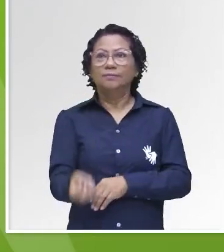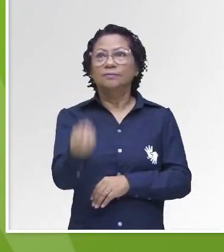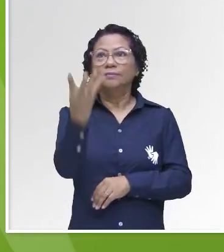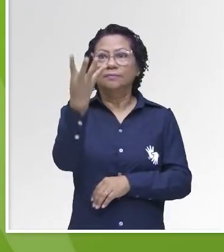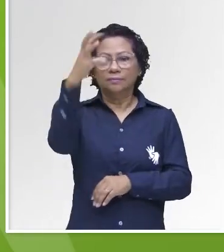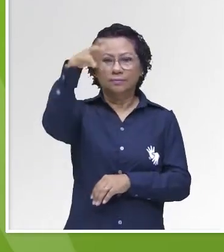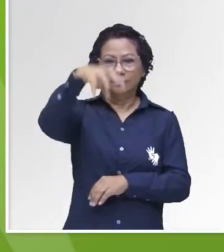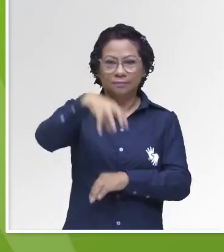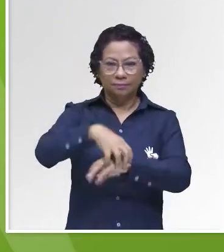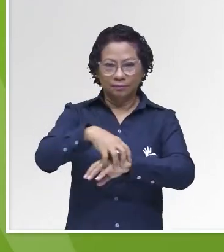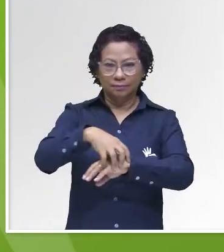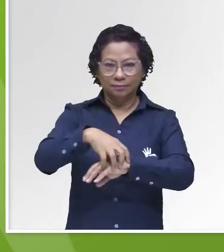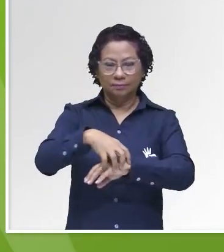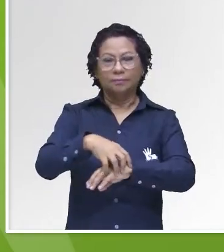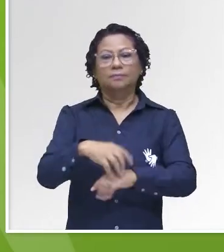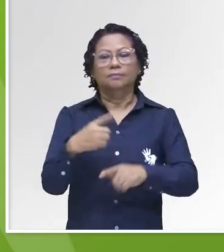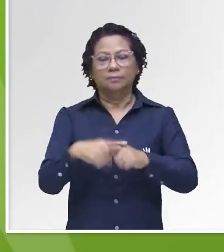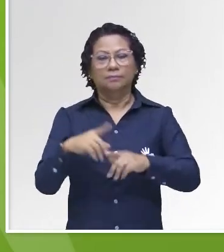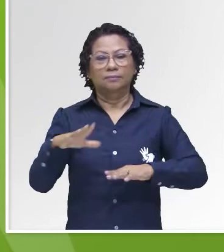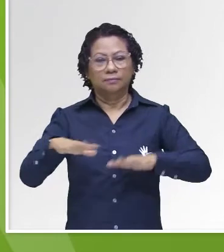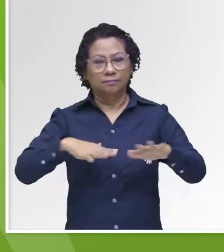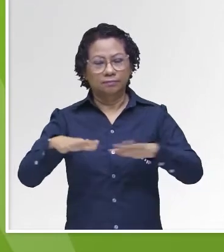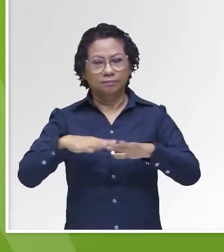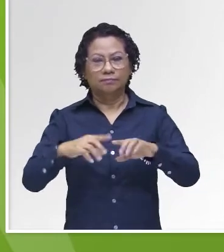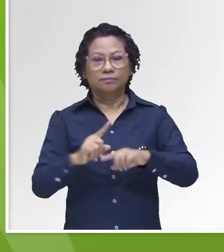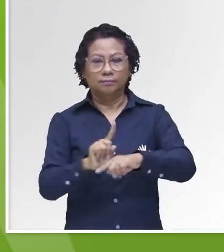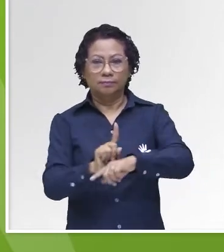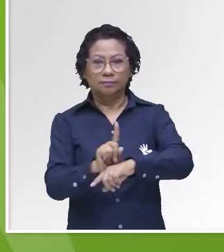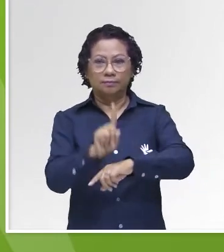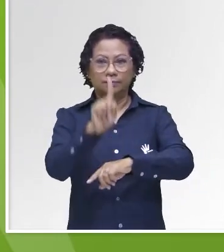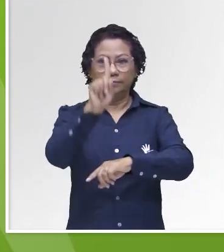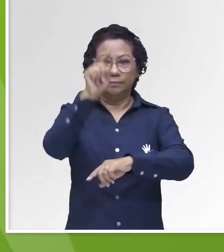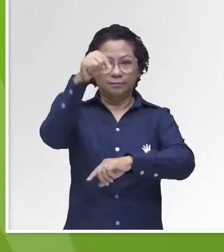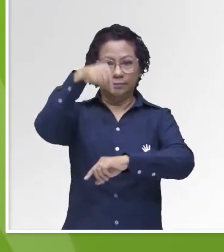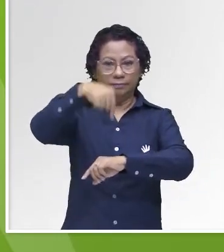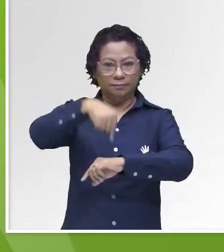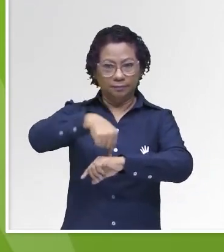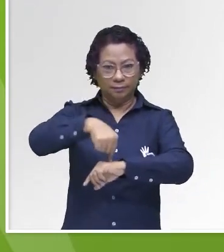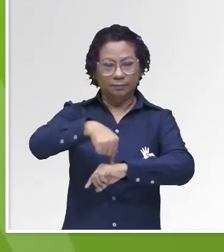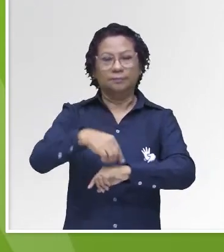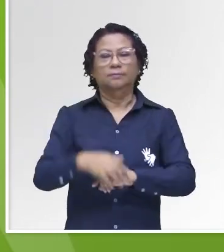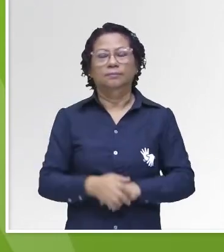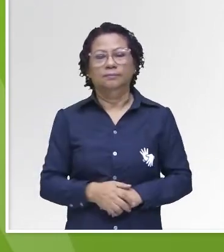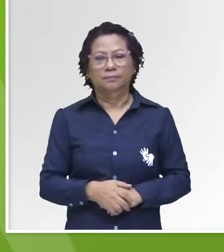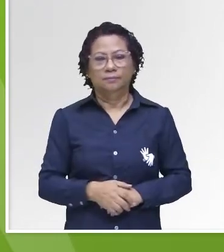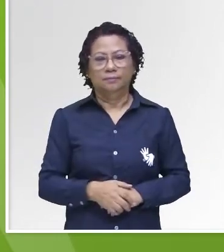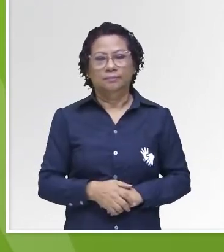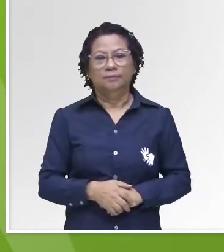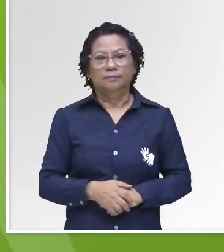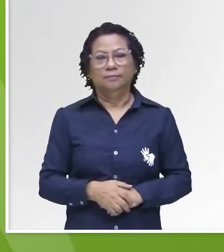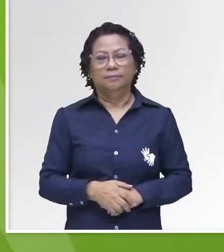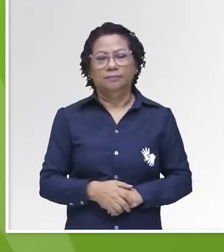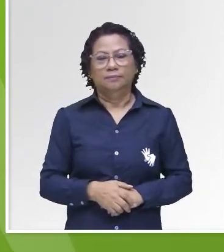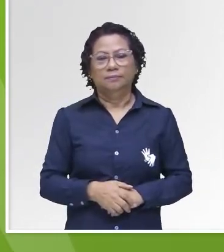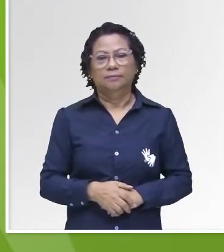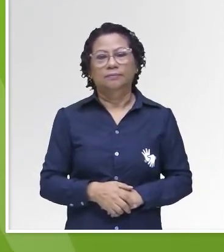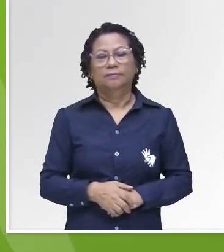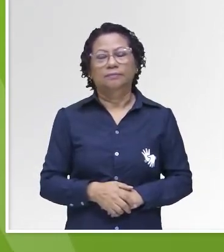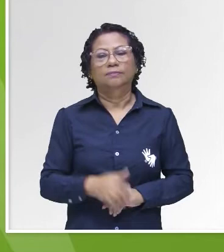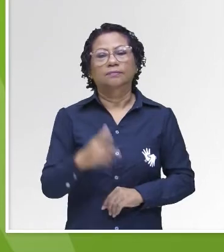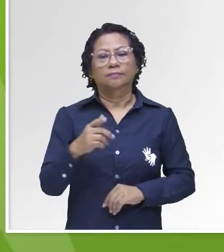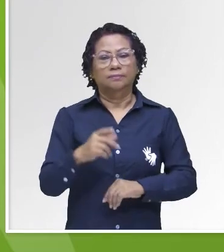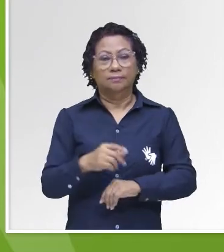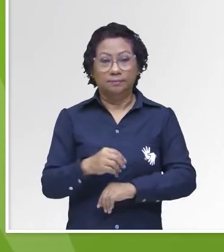objeto. Esse objeto desenvolve um movimento vertical e para baixo. O lançamento vertical, você joga o objeto